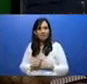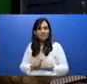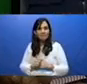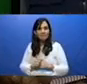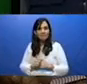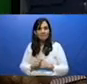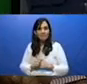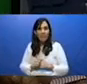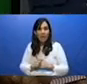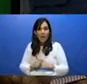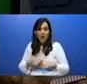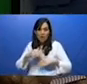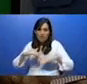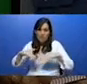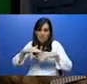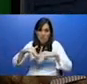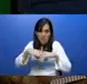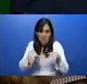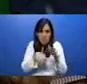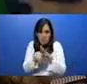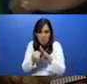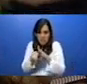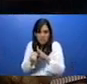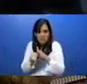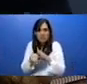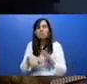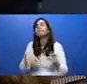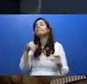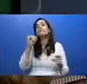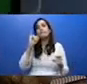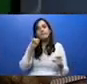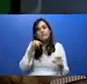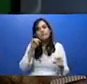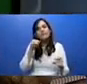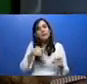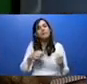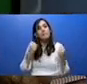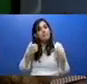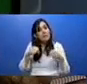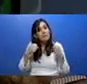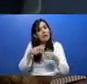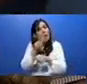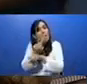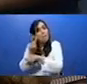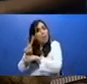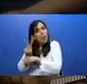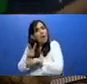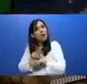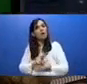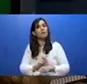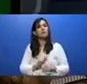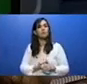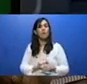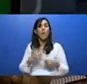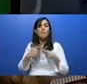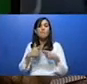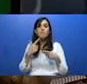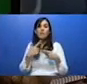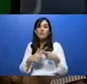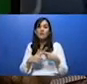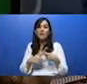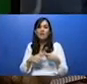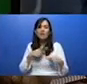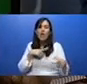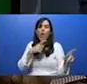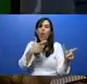fósseis, onde eles fazem pesquisas? Sim, né? Devem ser preservados, pois são locais